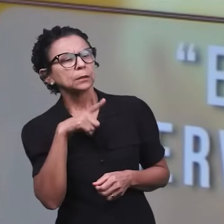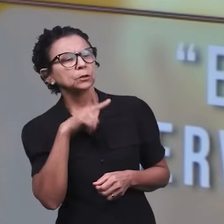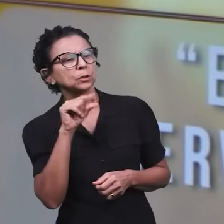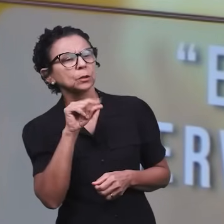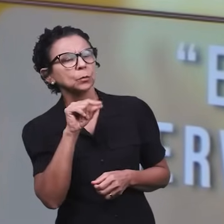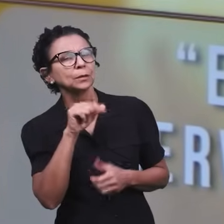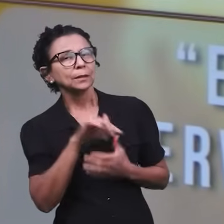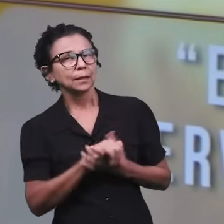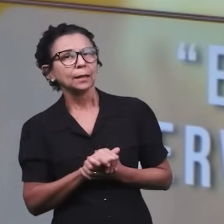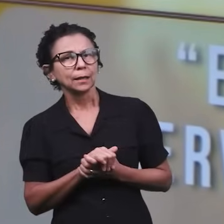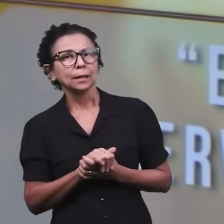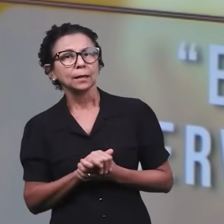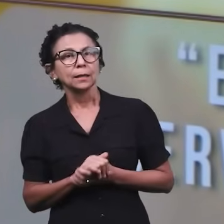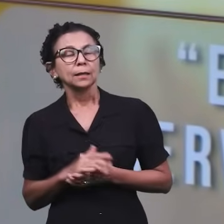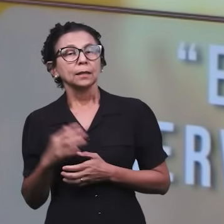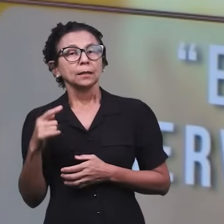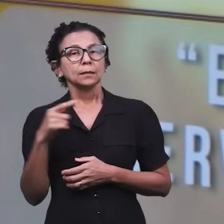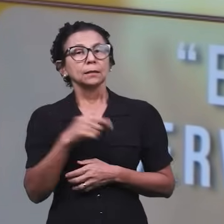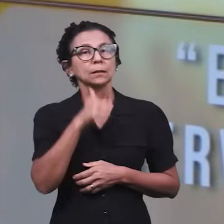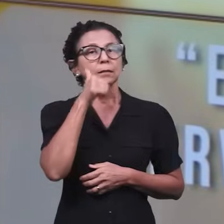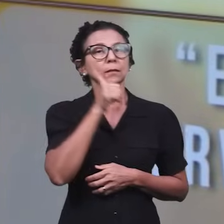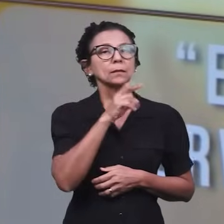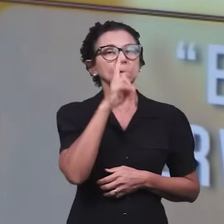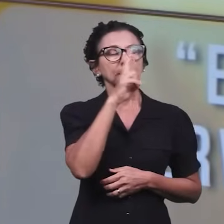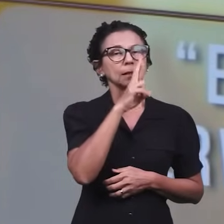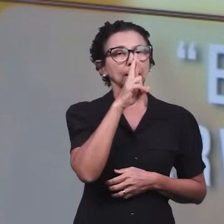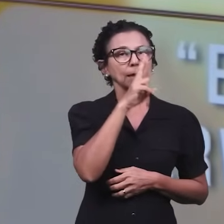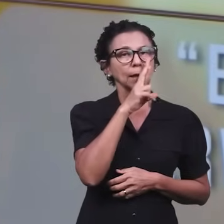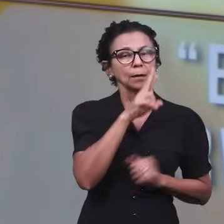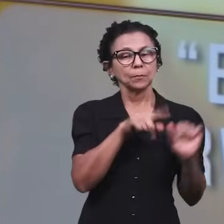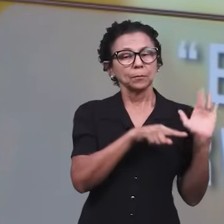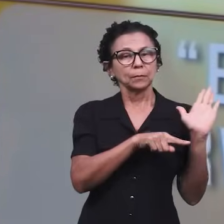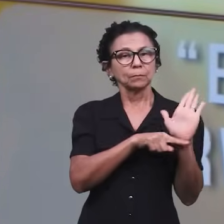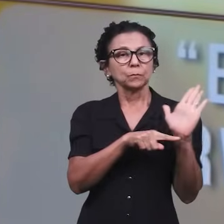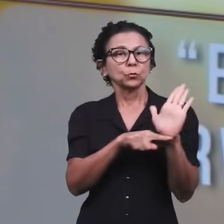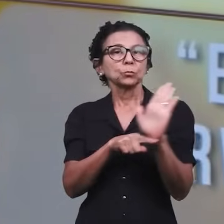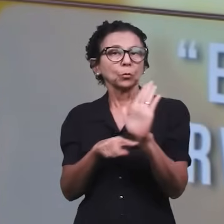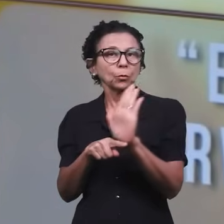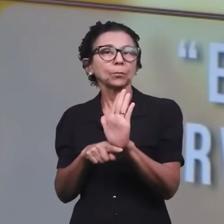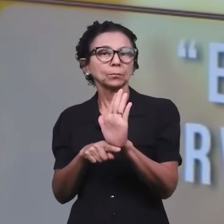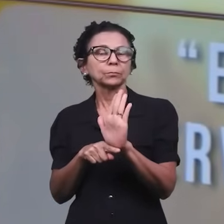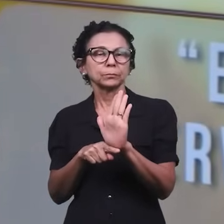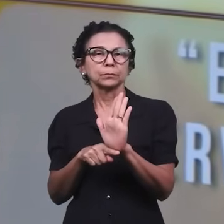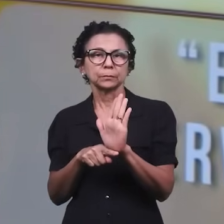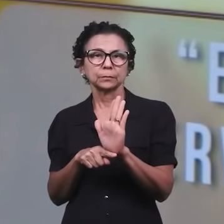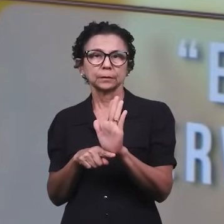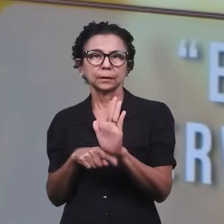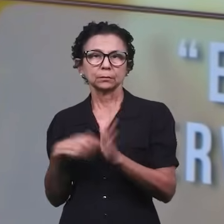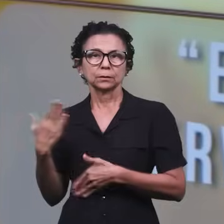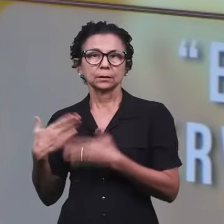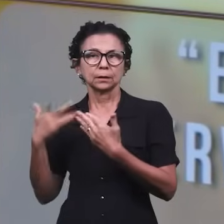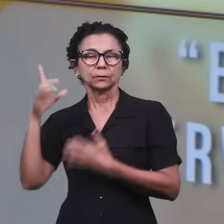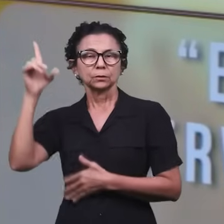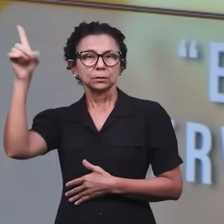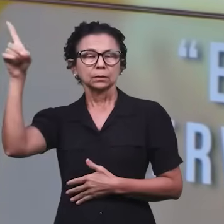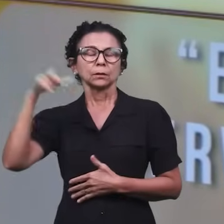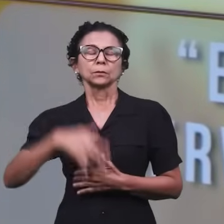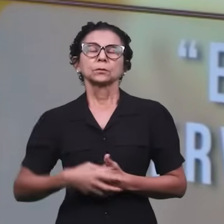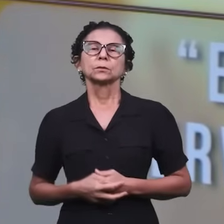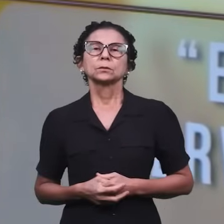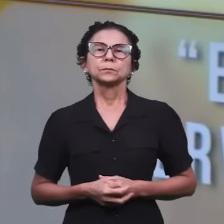salvação dela e de sua família. E é importante salientar, Marcelo, que ela entendeu